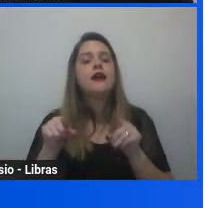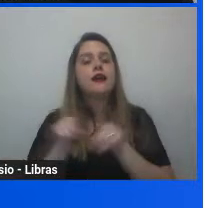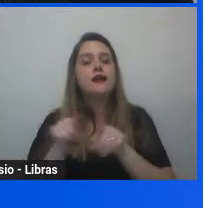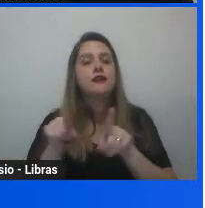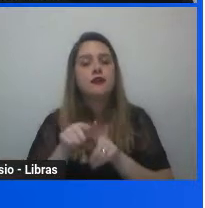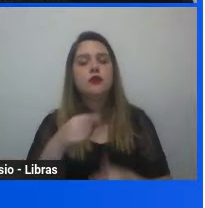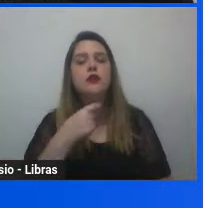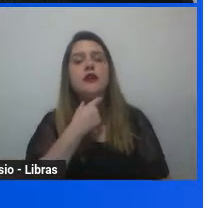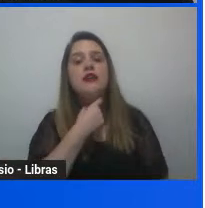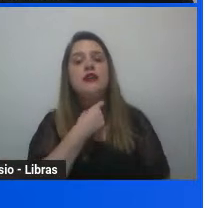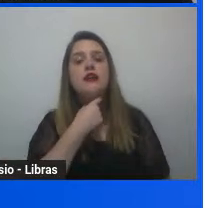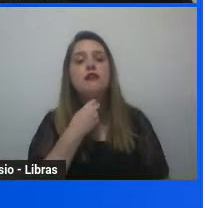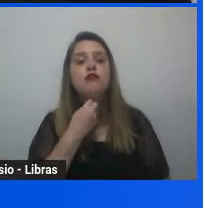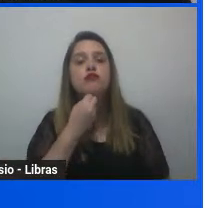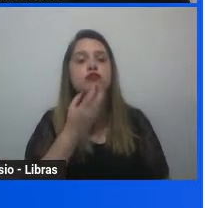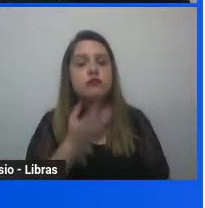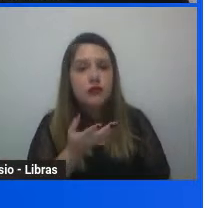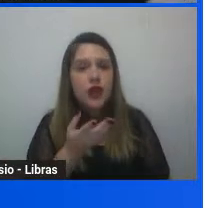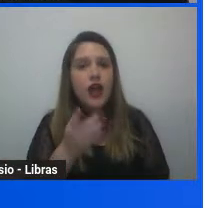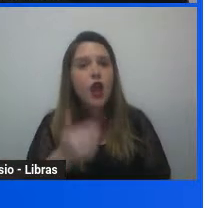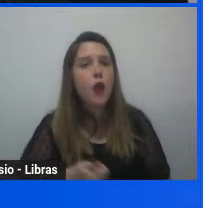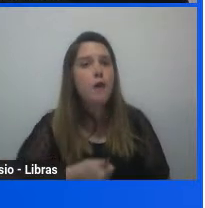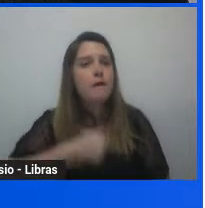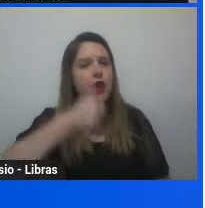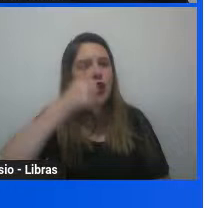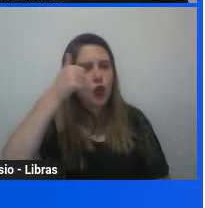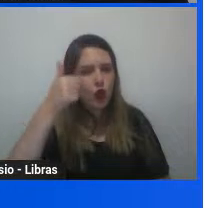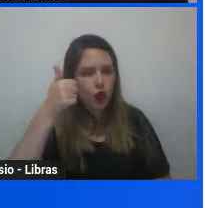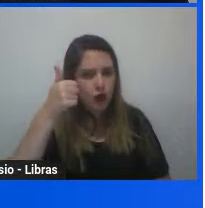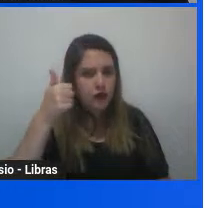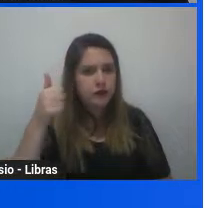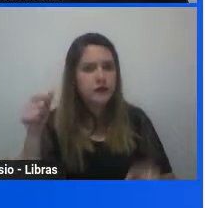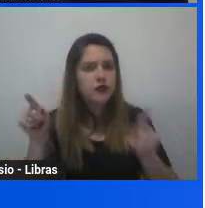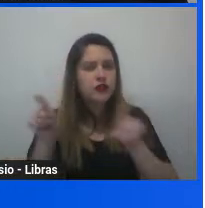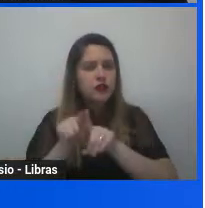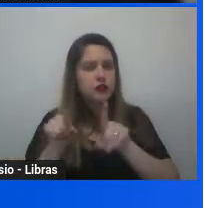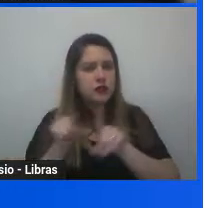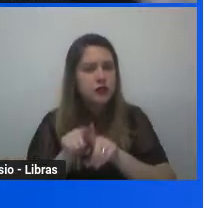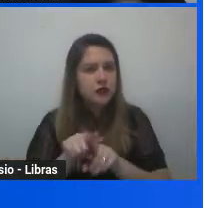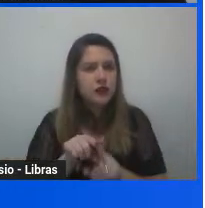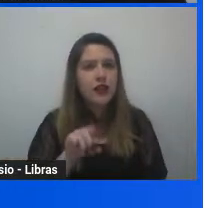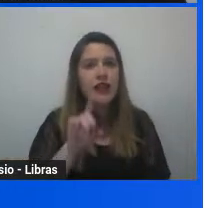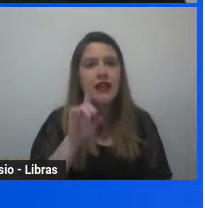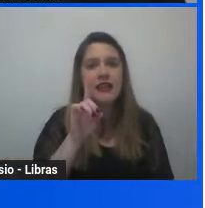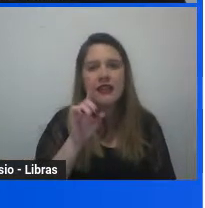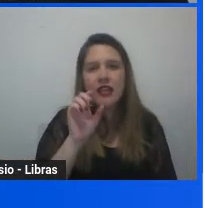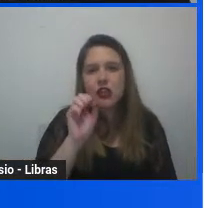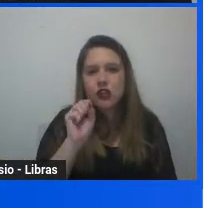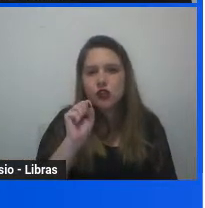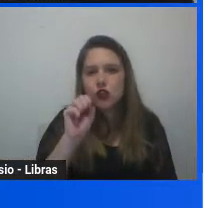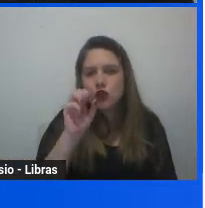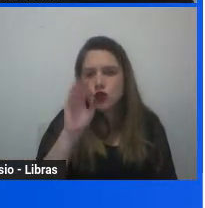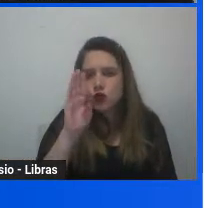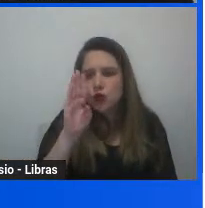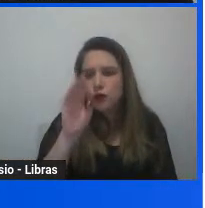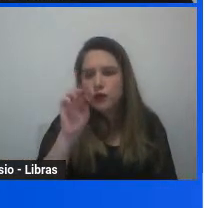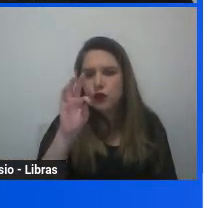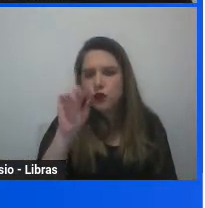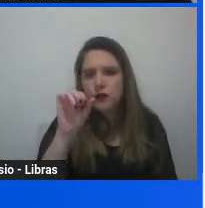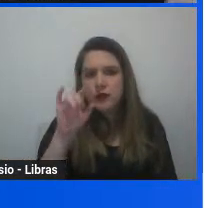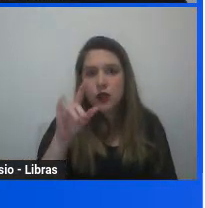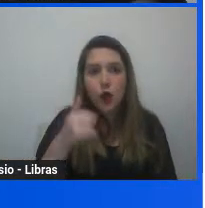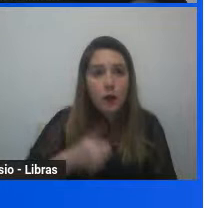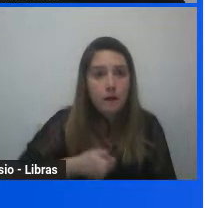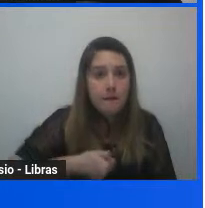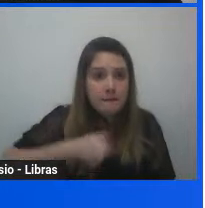desengasgo. É o melhor método de desobstruir as suas vias aéreas superiores que está obstruída